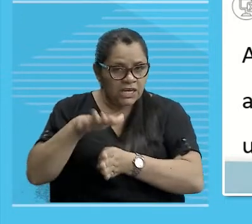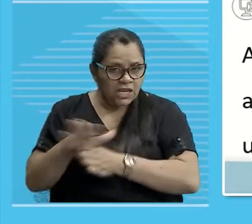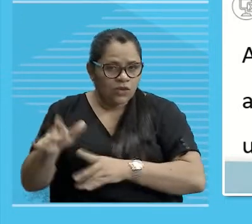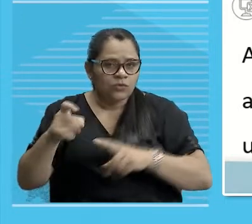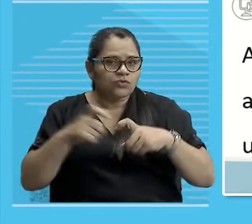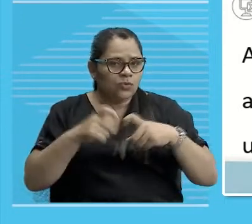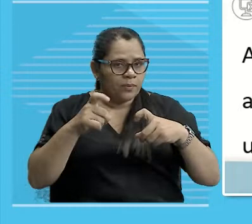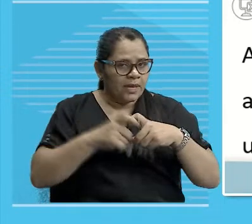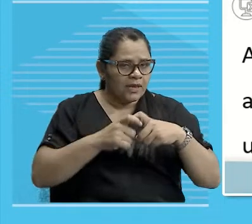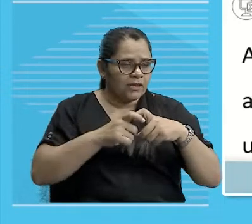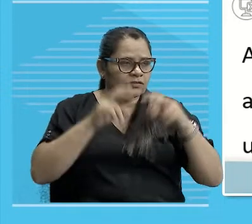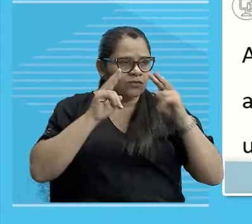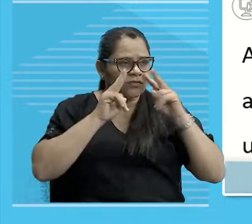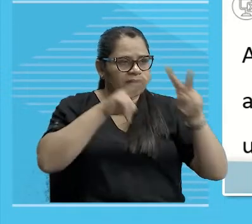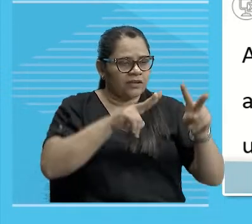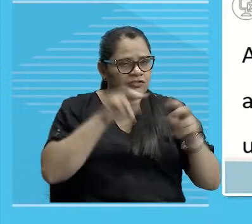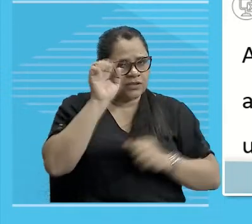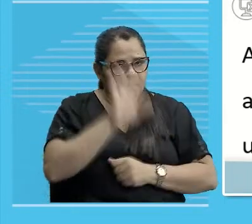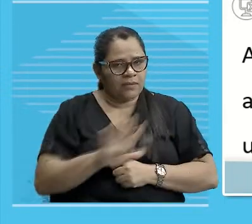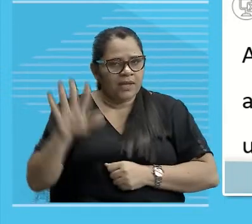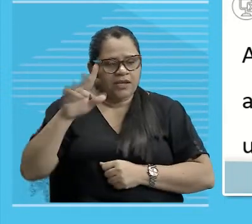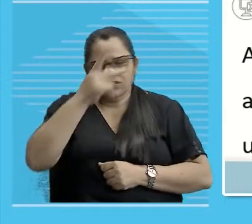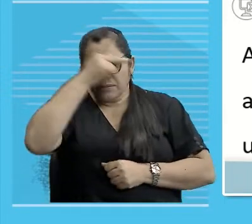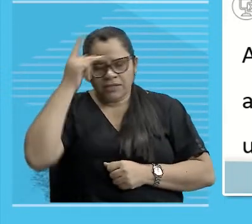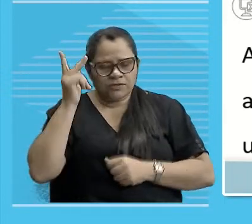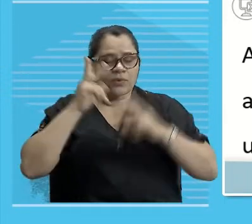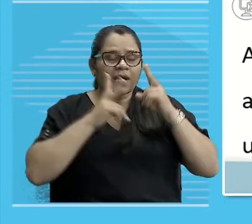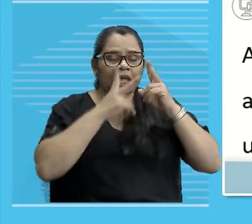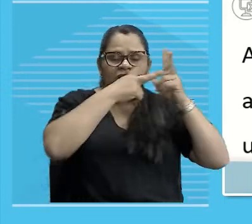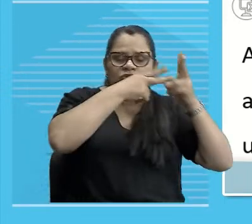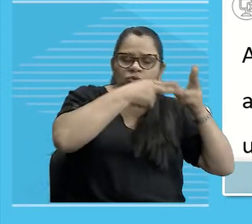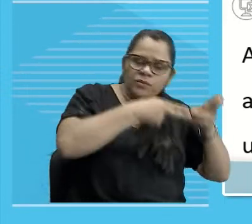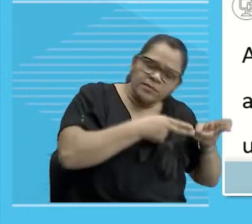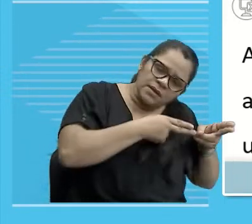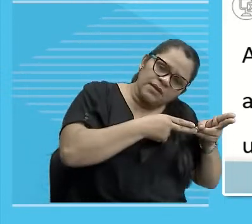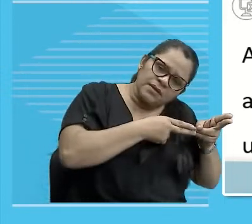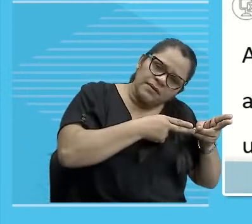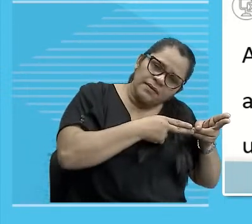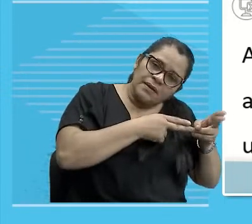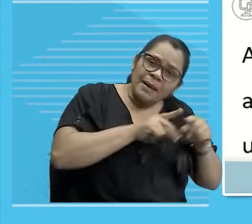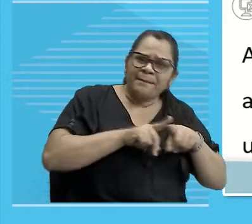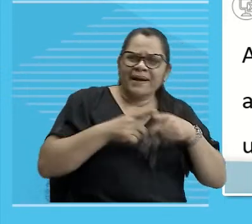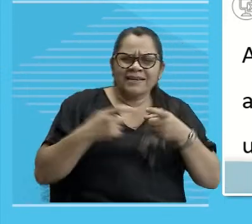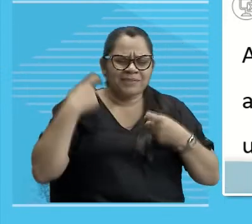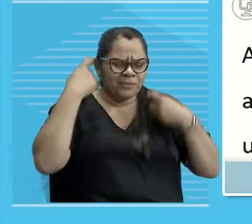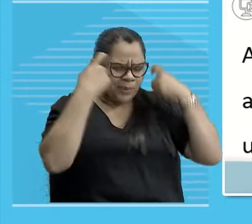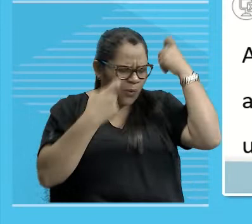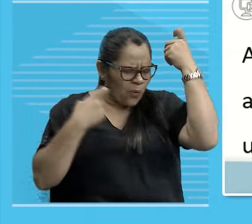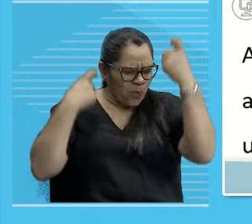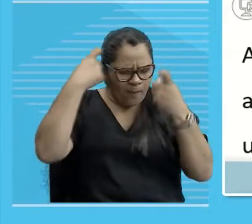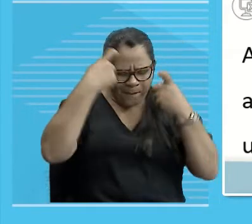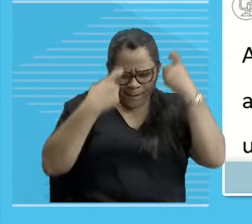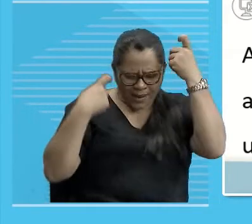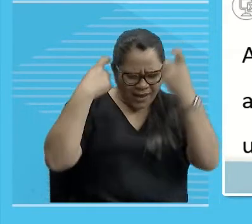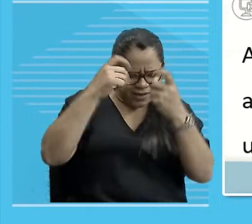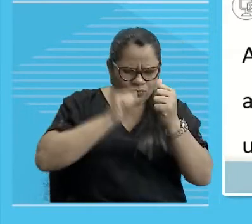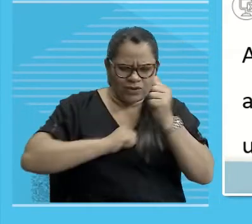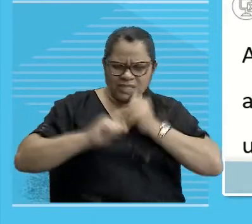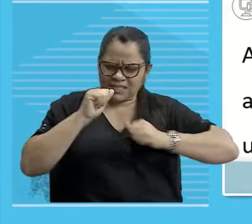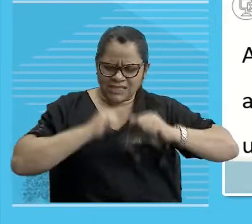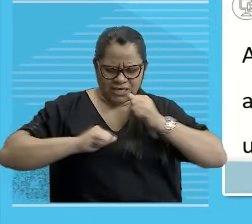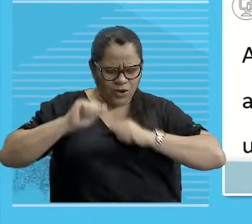meio complicado para dormir, o cara querendo tirar um cochilozinho bacana, mas não tá conseguindo.